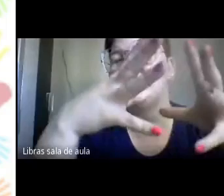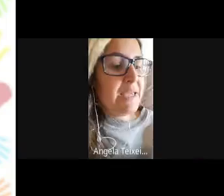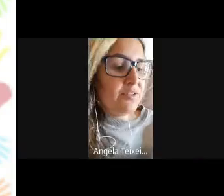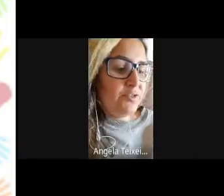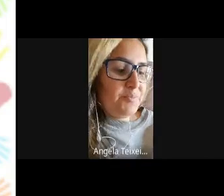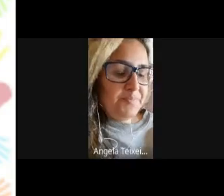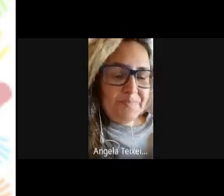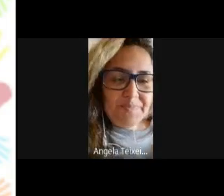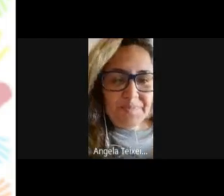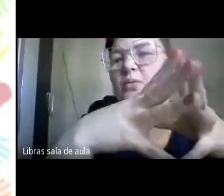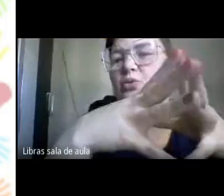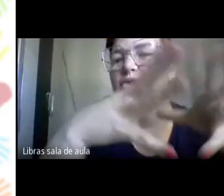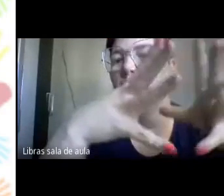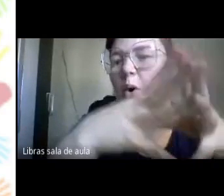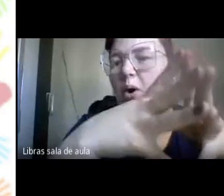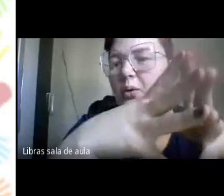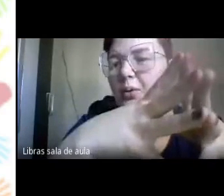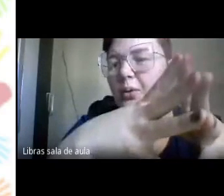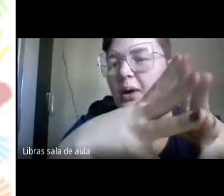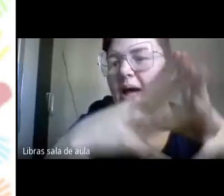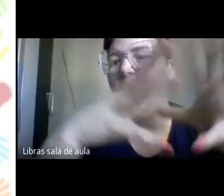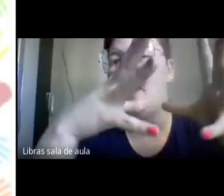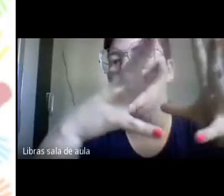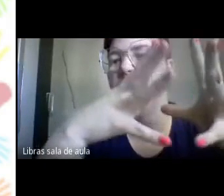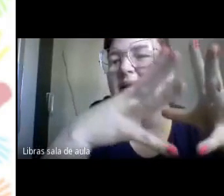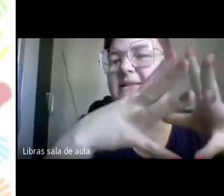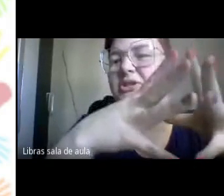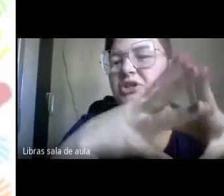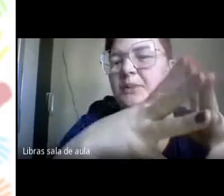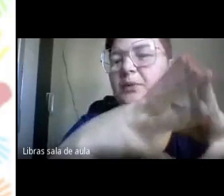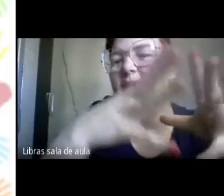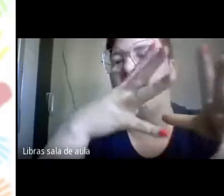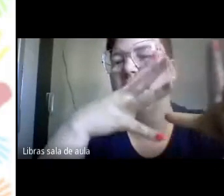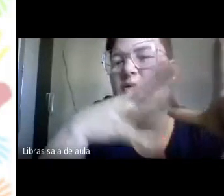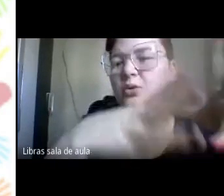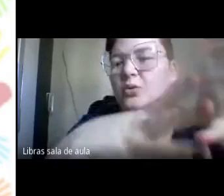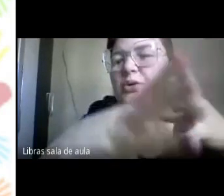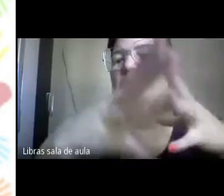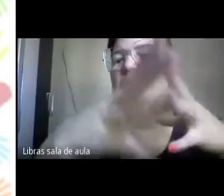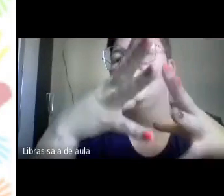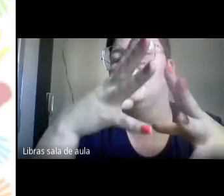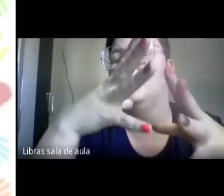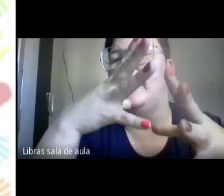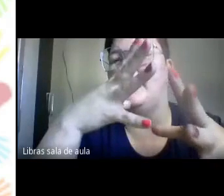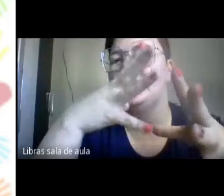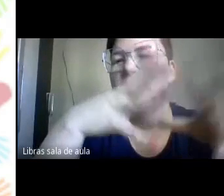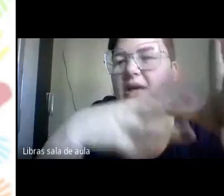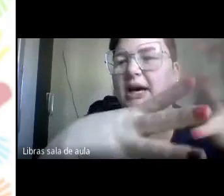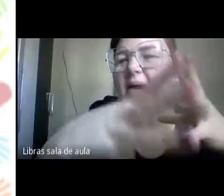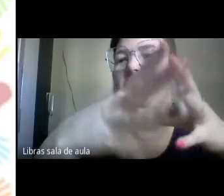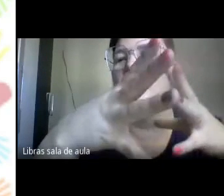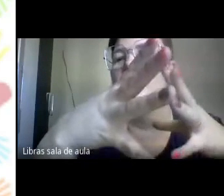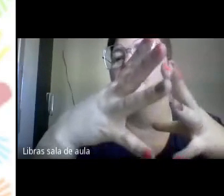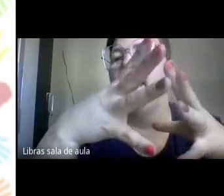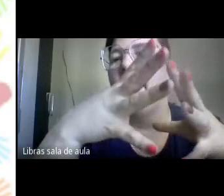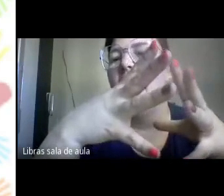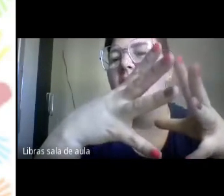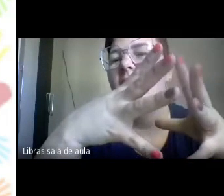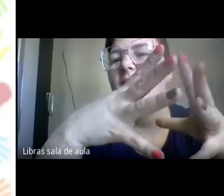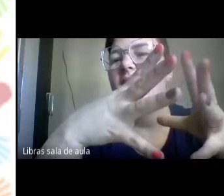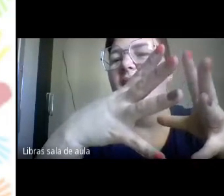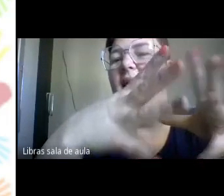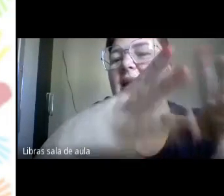Toda vez que a gente traz um jogo, algo desse tipo que é mais lúdico, que é mais dinâmico,